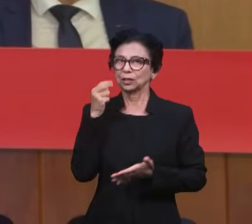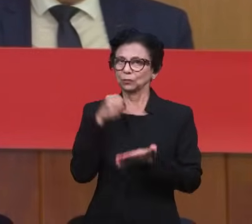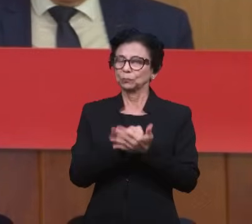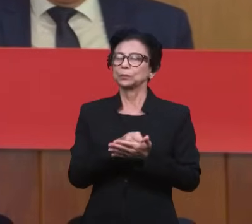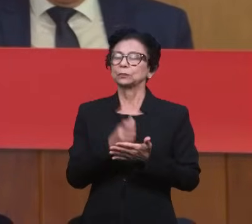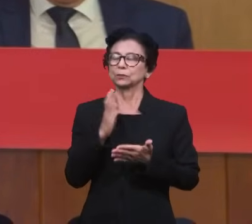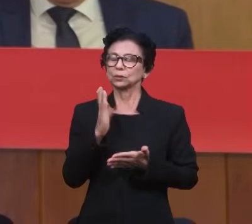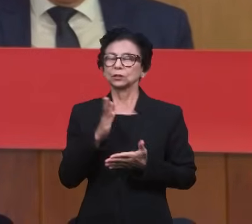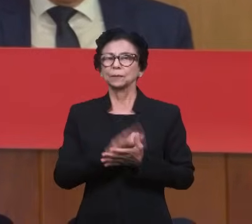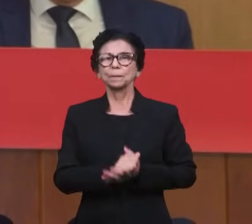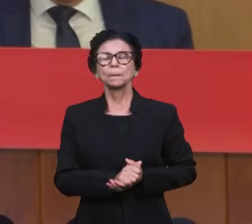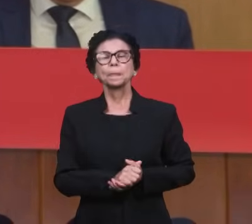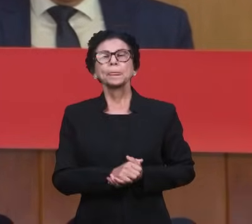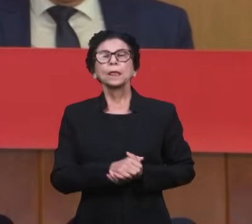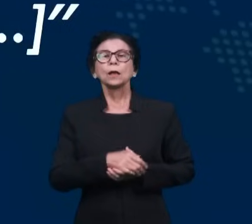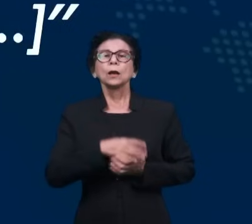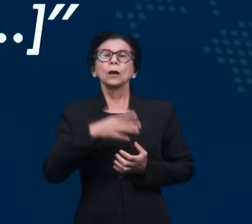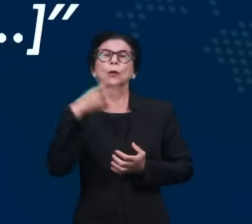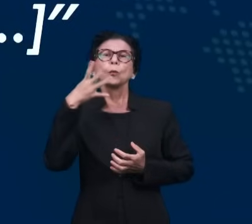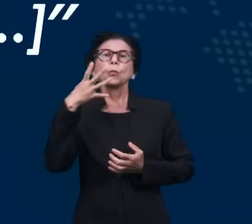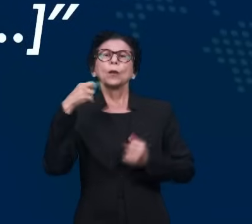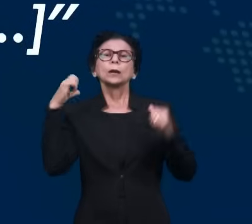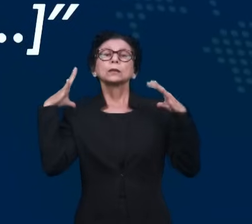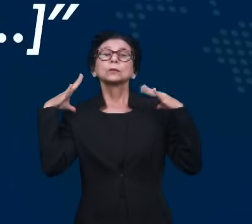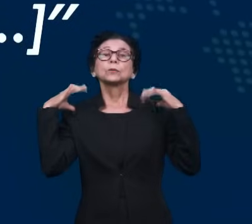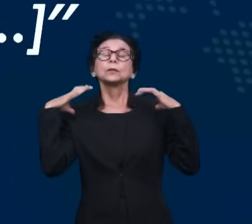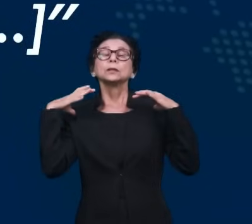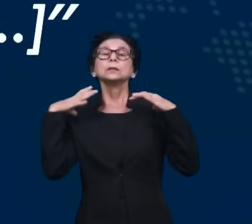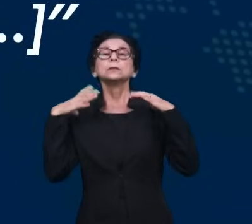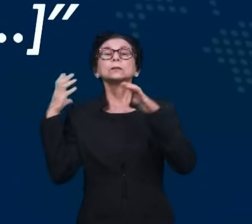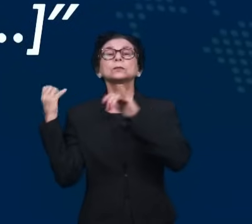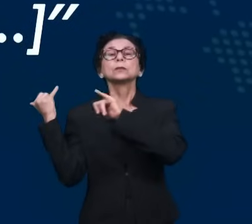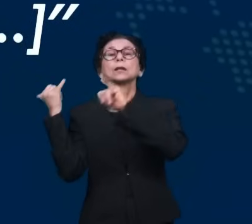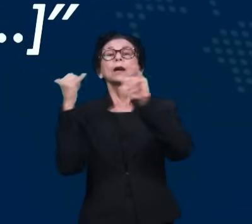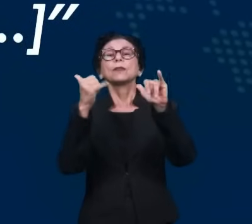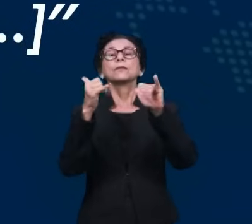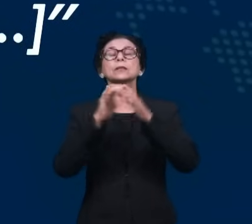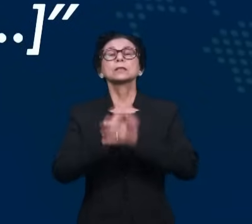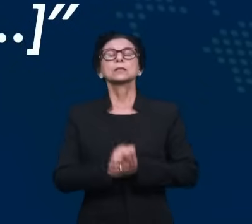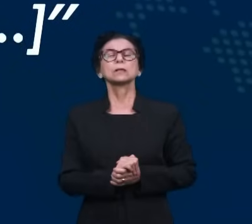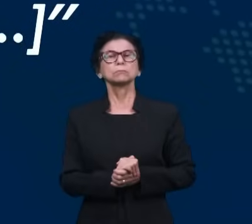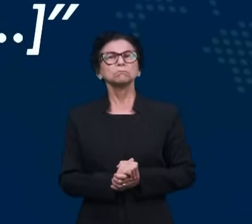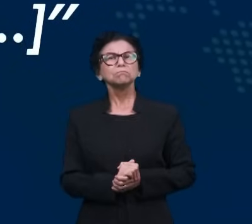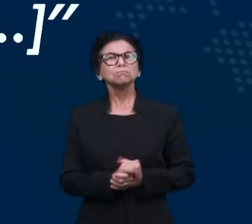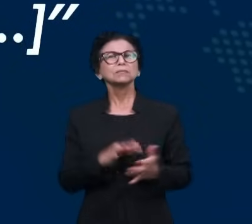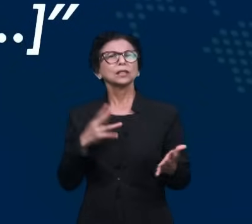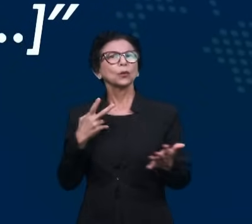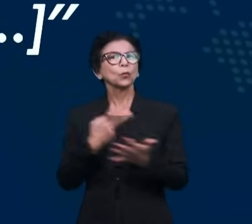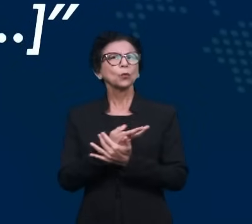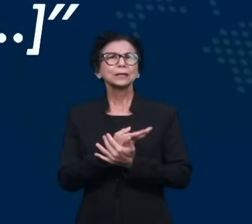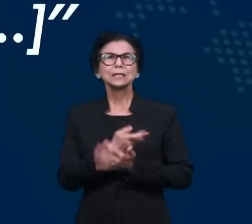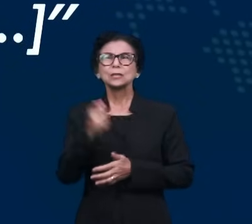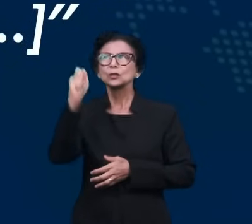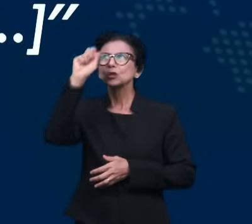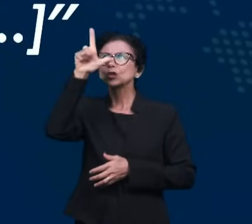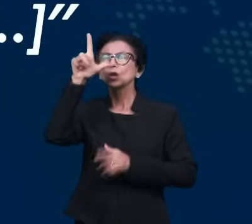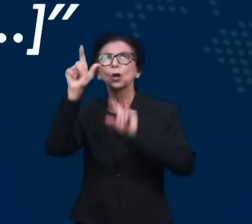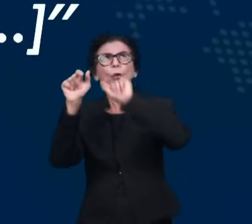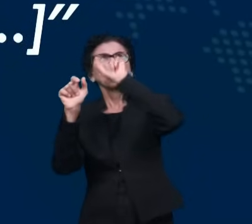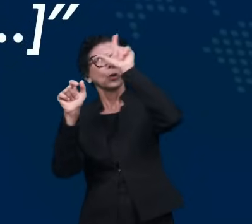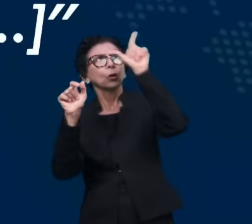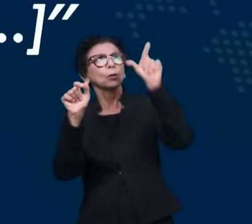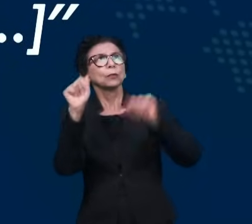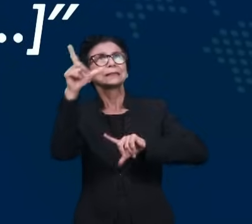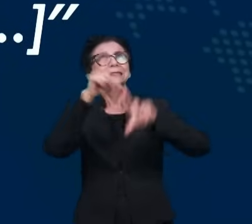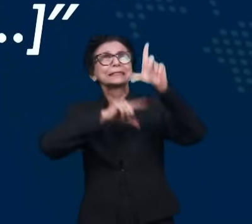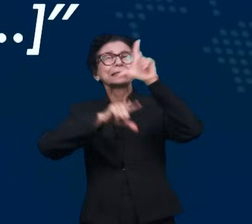Agora o quarto anjo tocou a sua trombeta e foi ferida terça parte do sol, da lua, das estrelas.